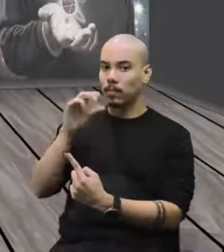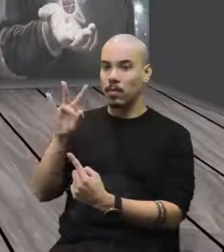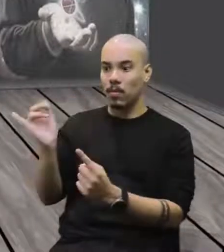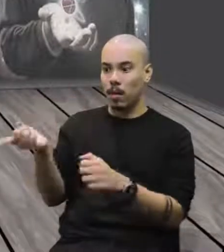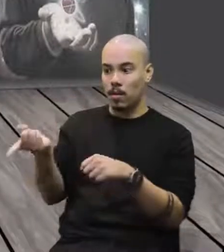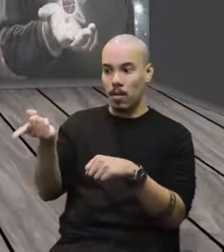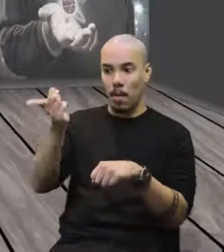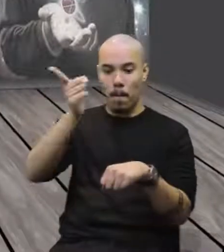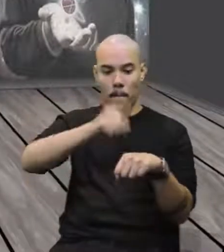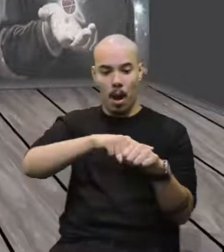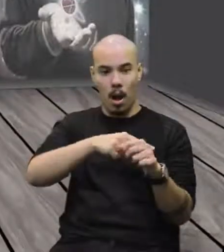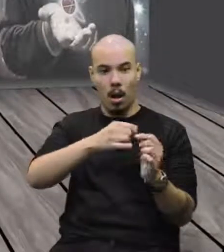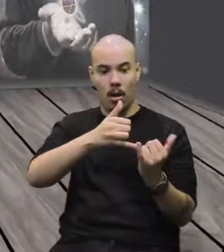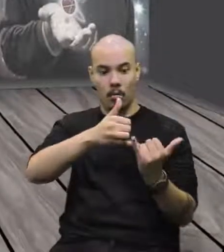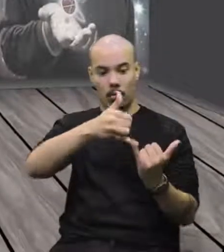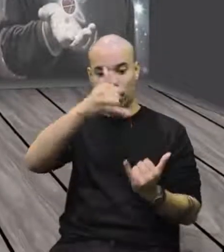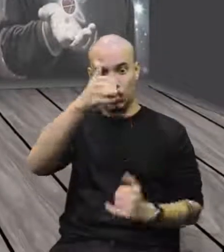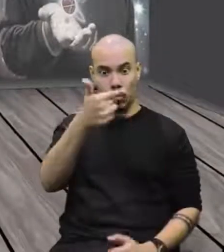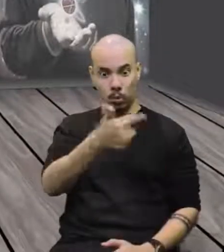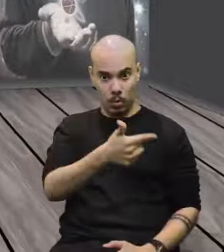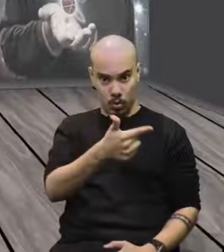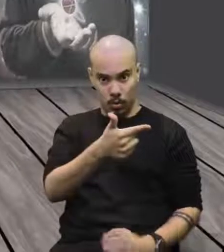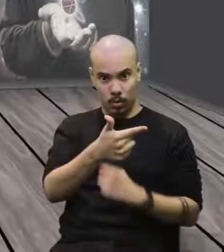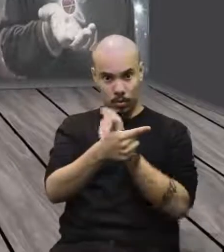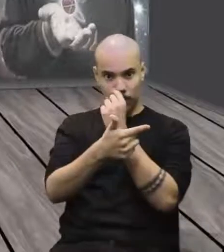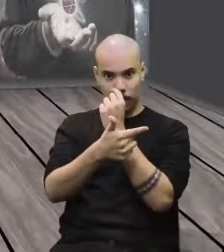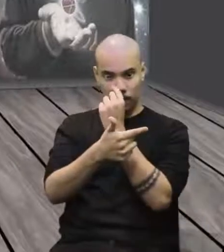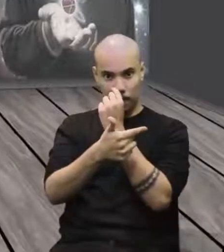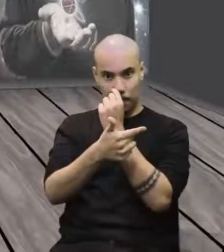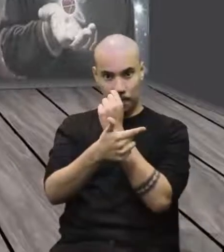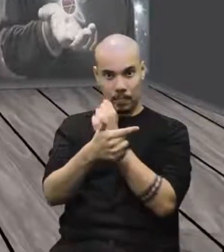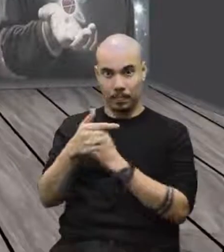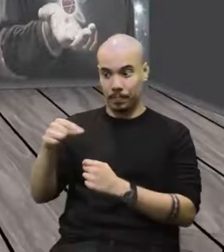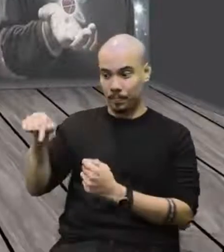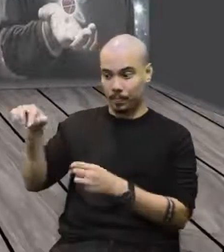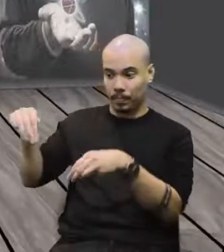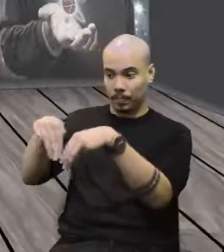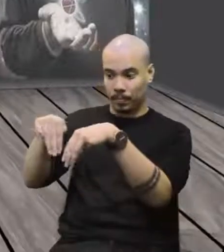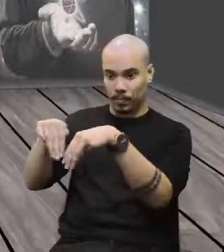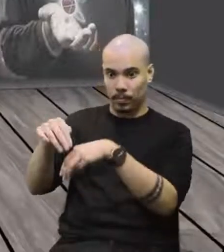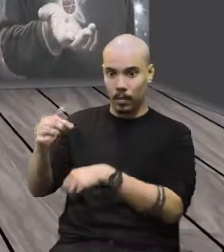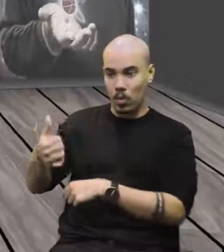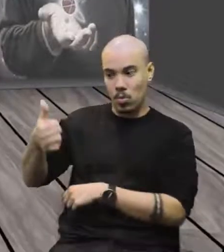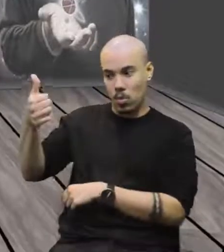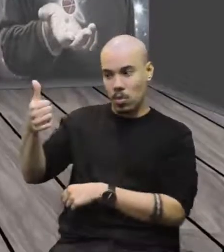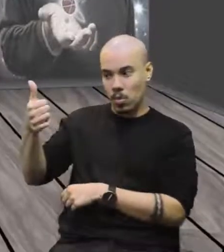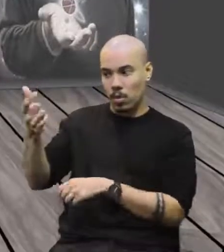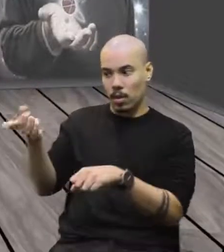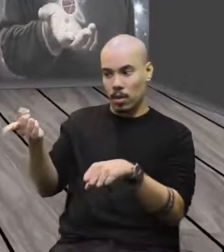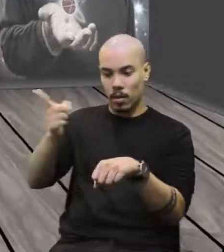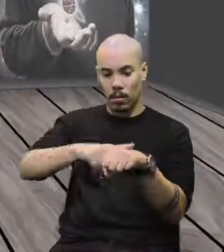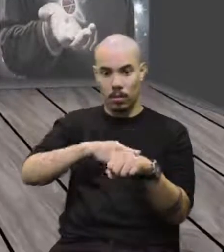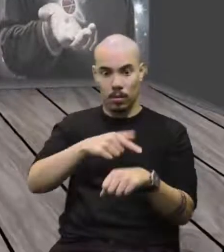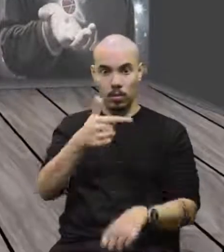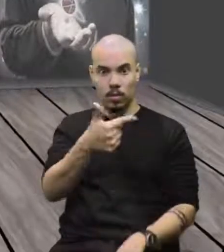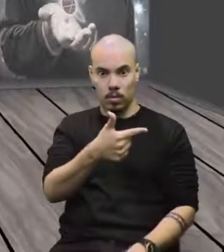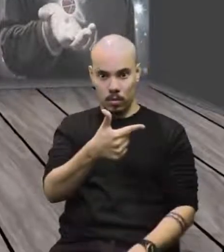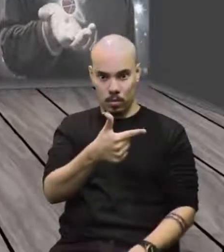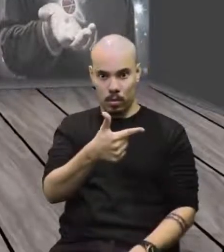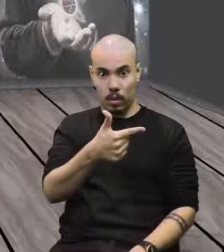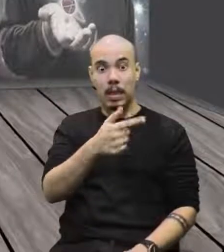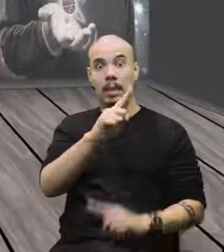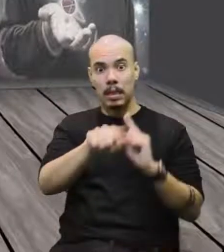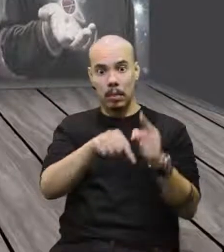afetar o fio 2. Justamente. Então, é campo magnético desse fio 1 afetando a corrente 2. E